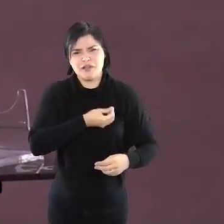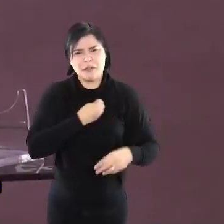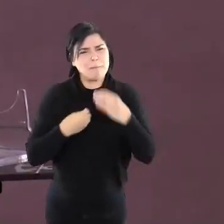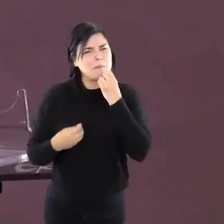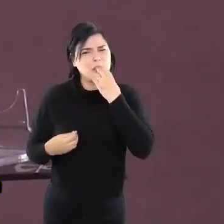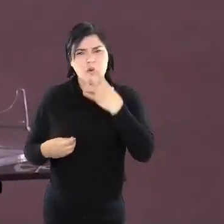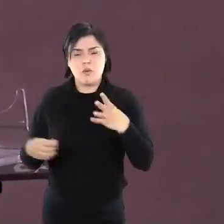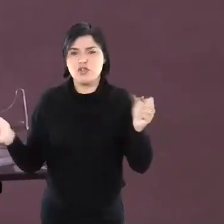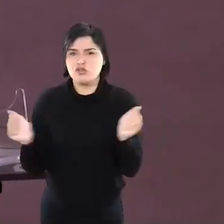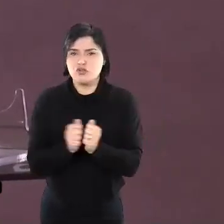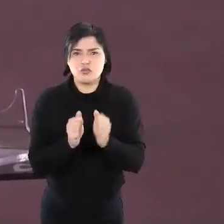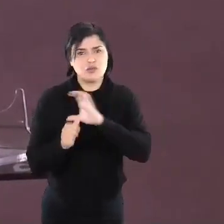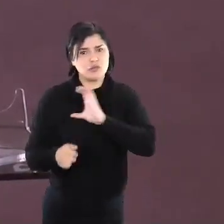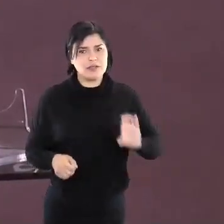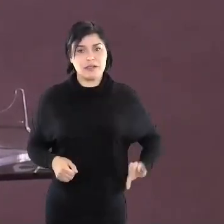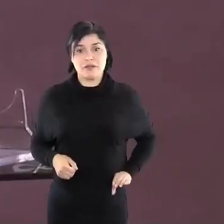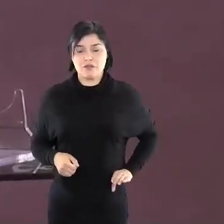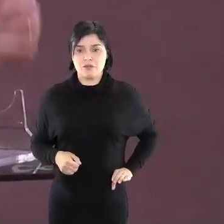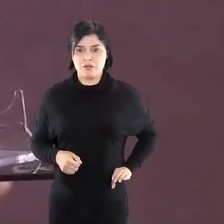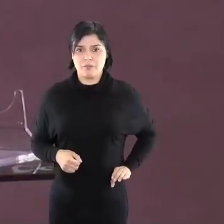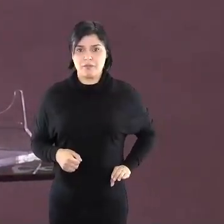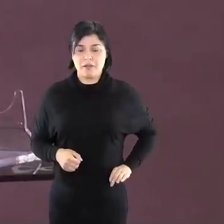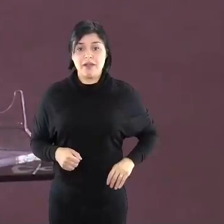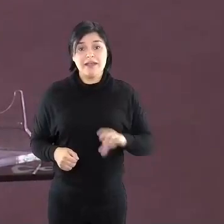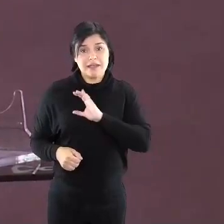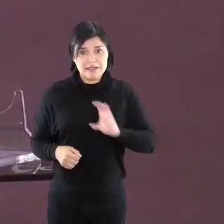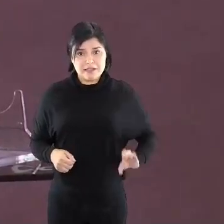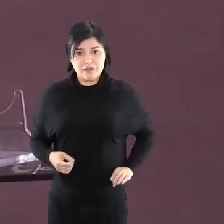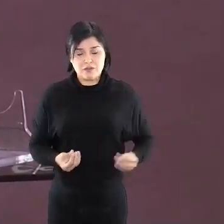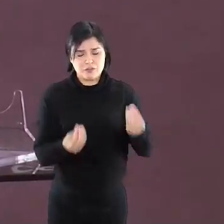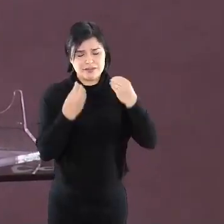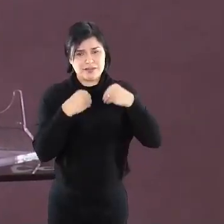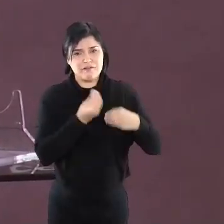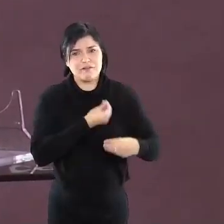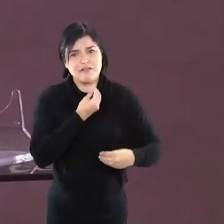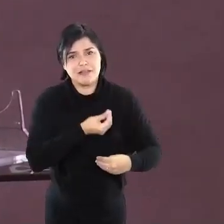que vencedores, porque Ele está conosco.